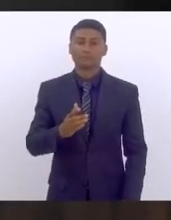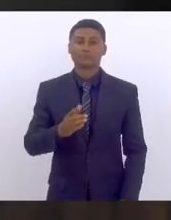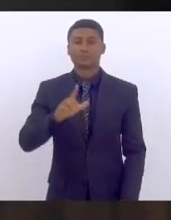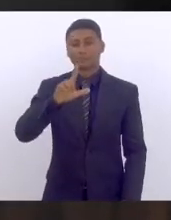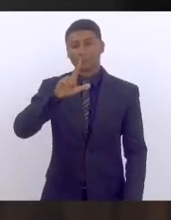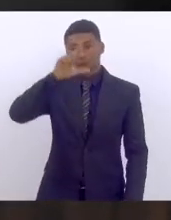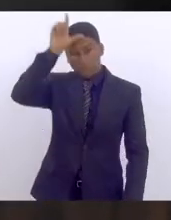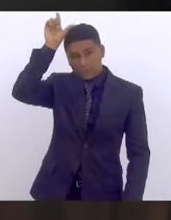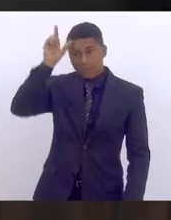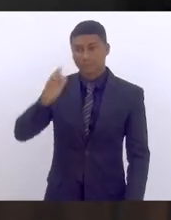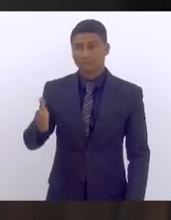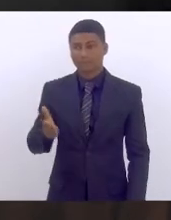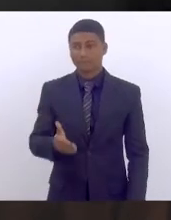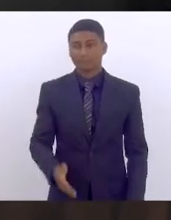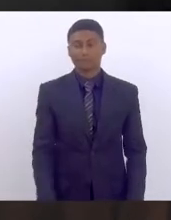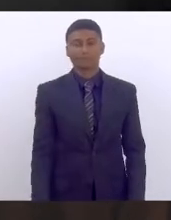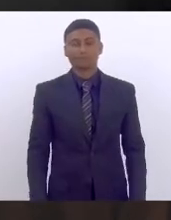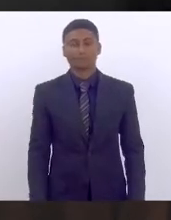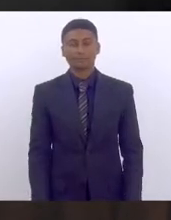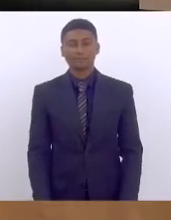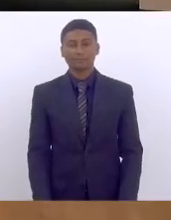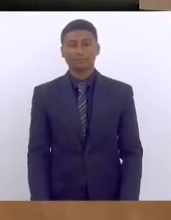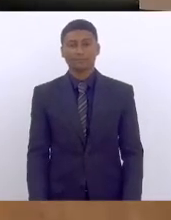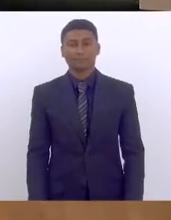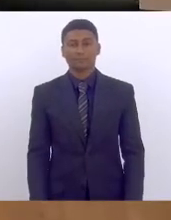Luiz Paulo.